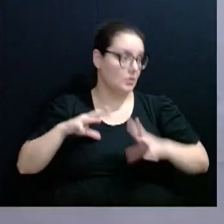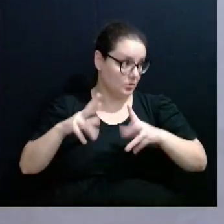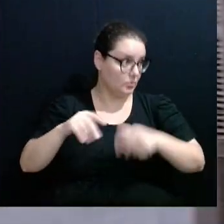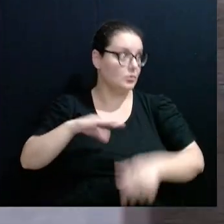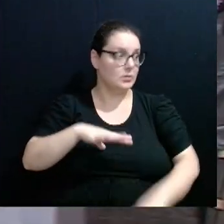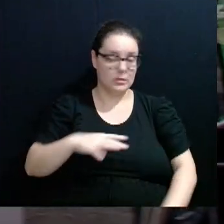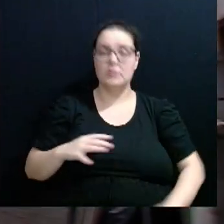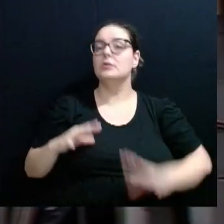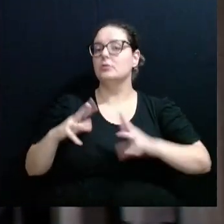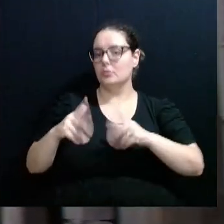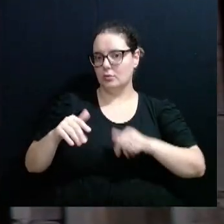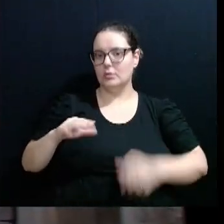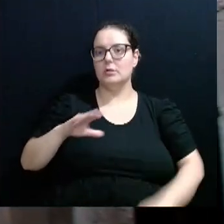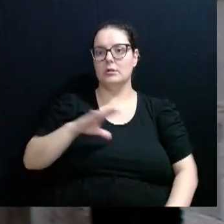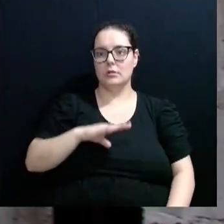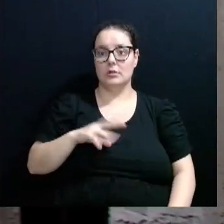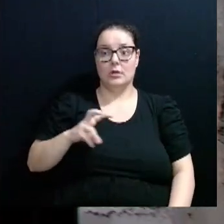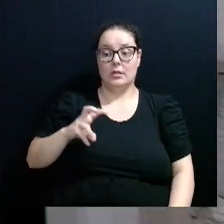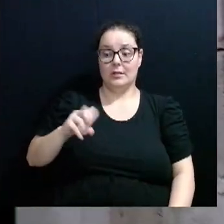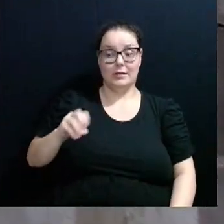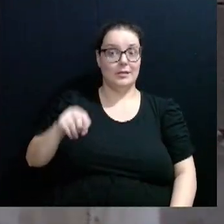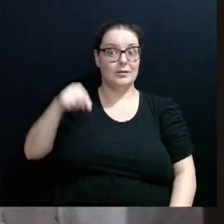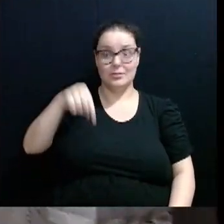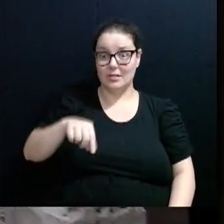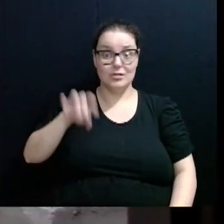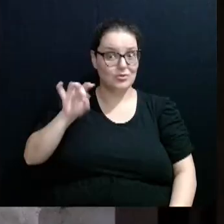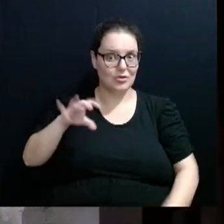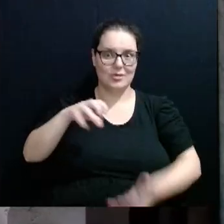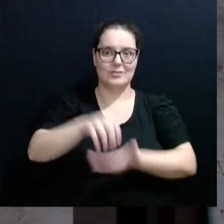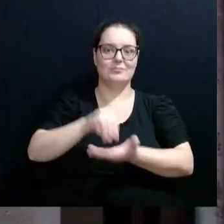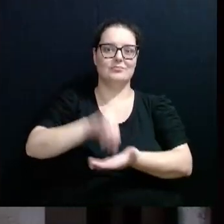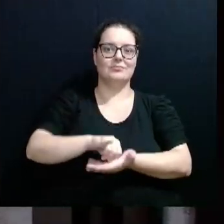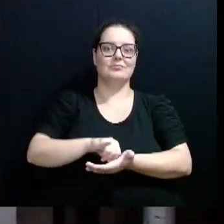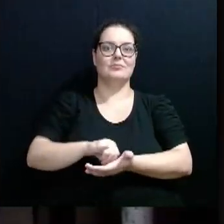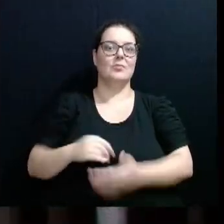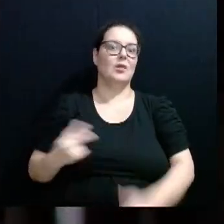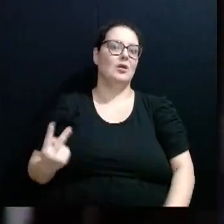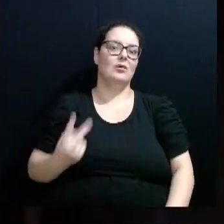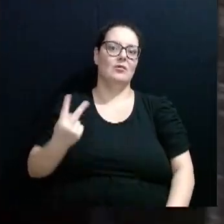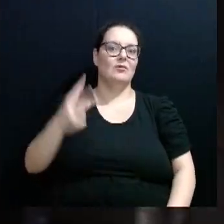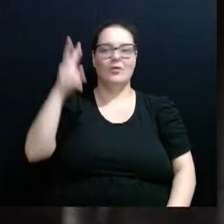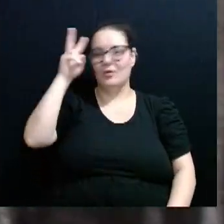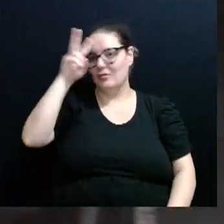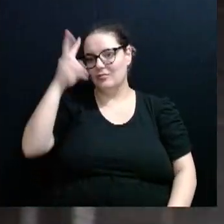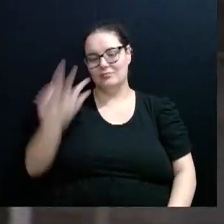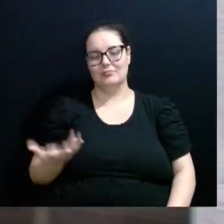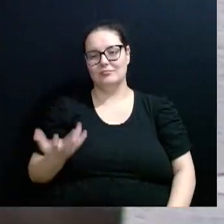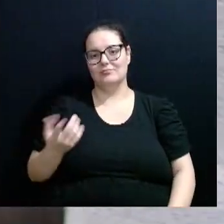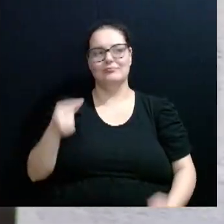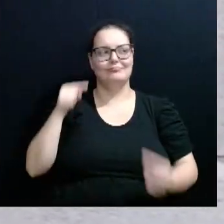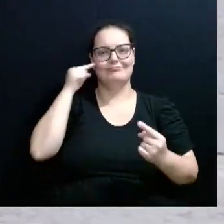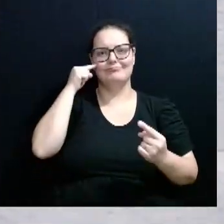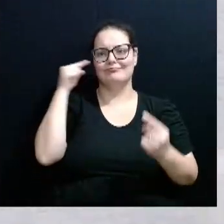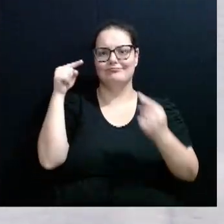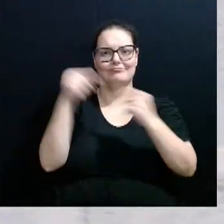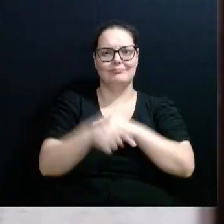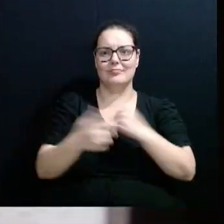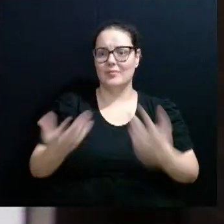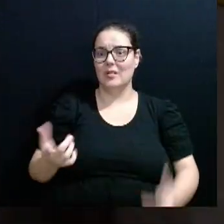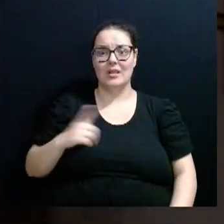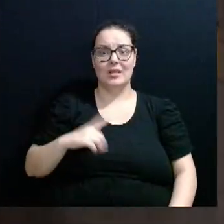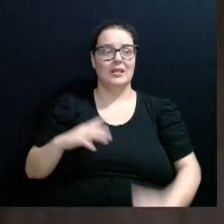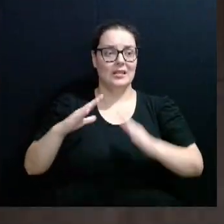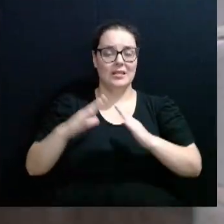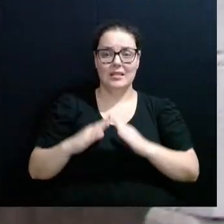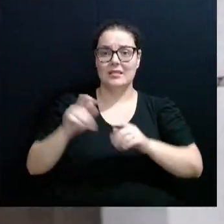que 500 são no centro. E muitas vezes com valor histórico. Então é uma incoerência. Tem casa e tem gente morando na rua. E tem